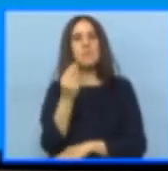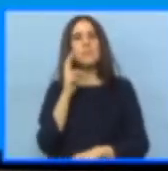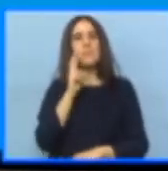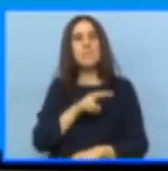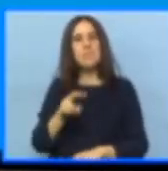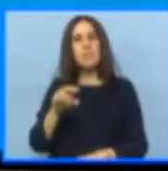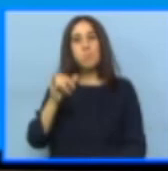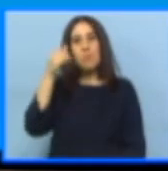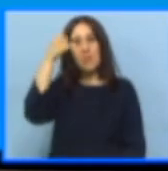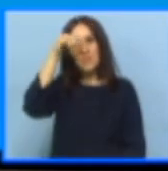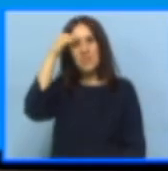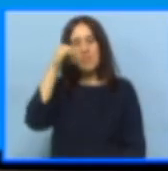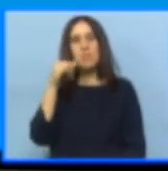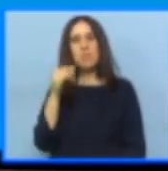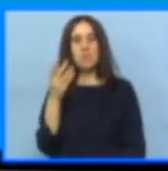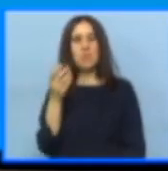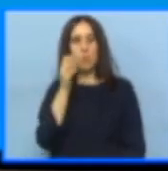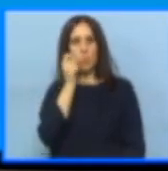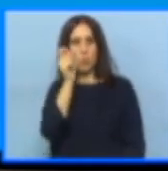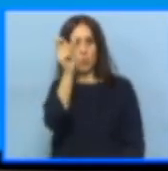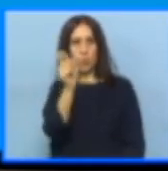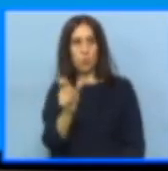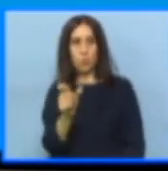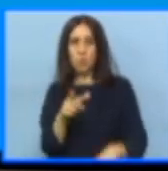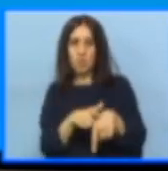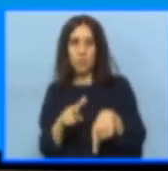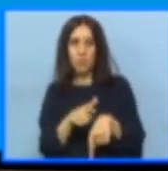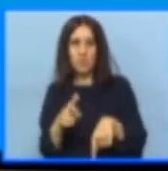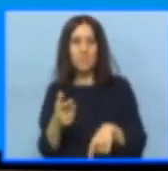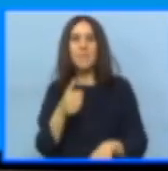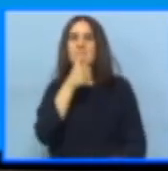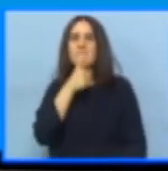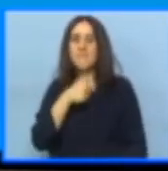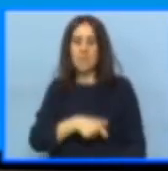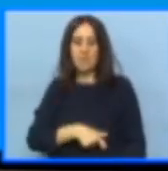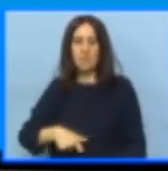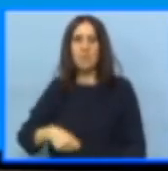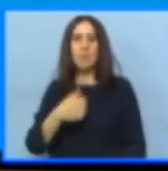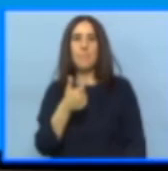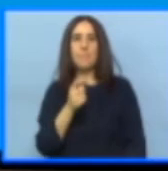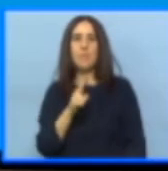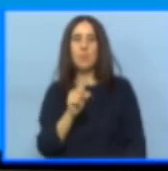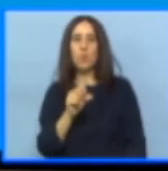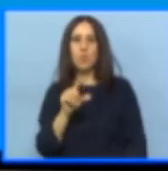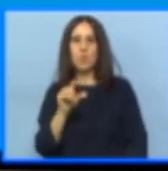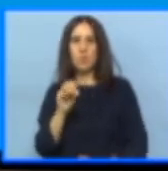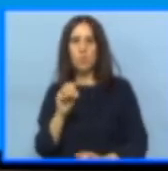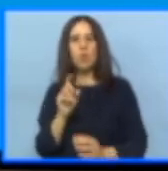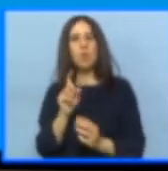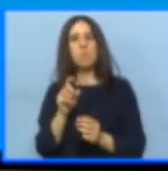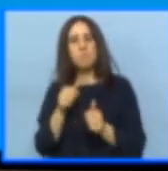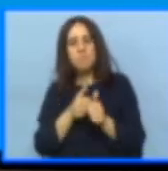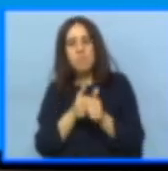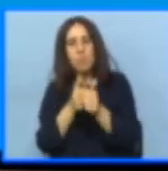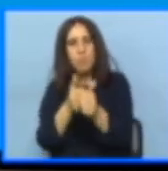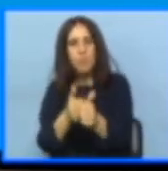à Argentina, e portanto em que na altura cardeal Bergoglio acompanhou todo aquele percurso e de